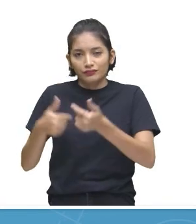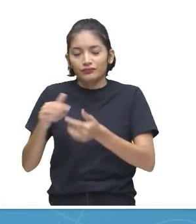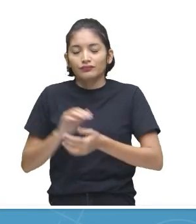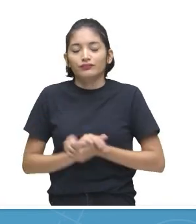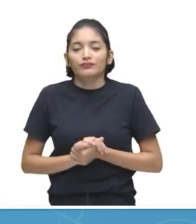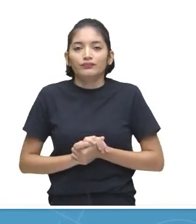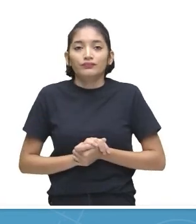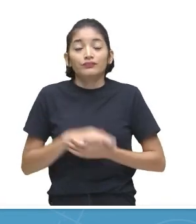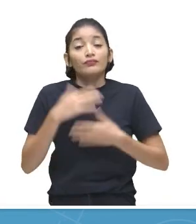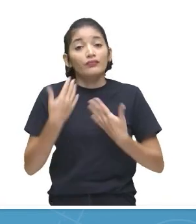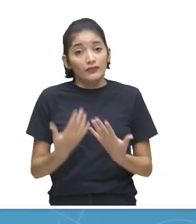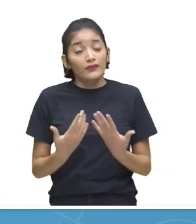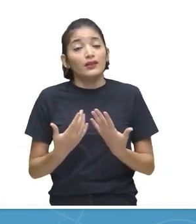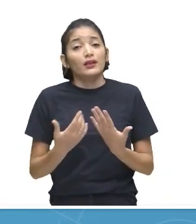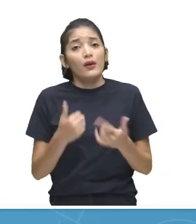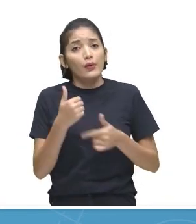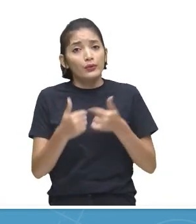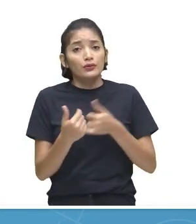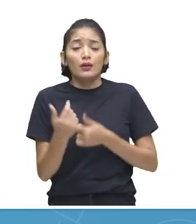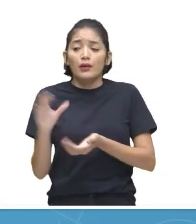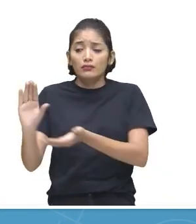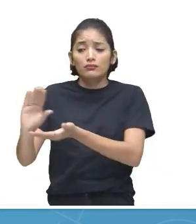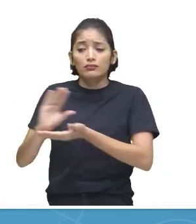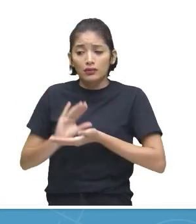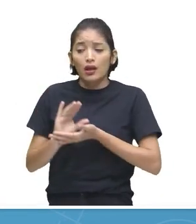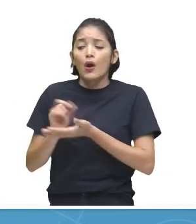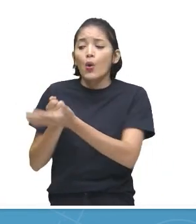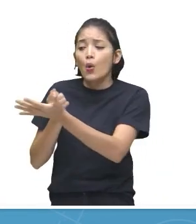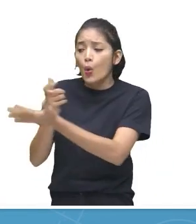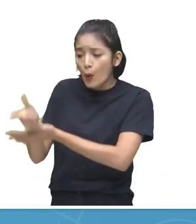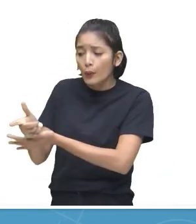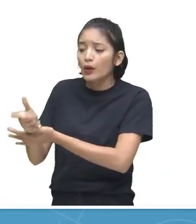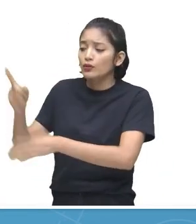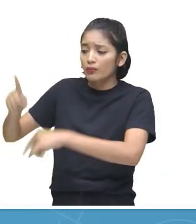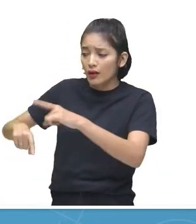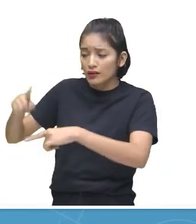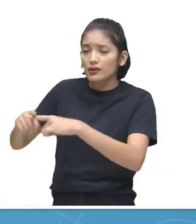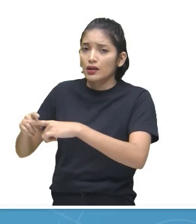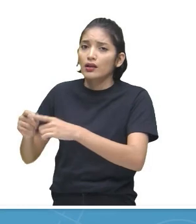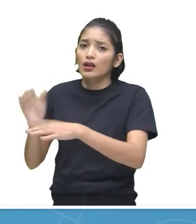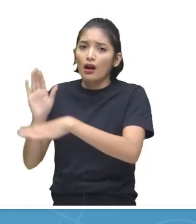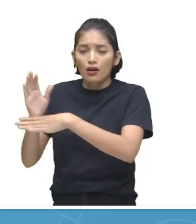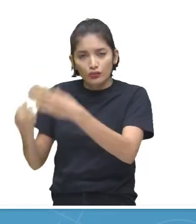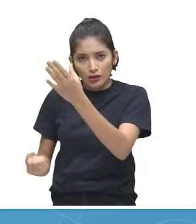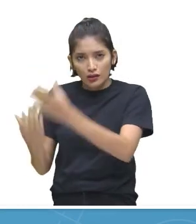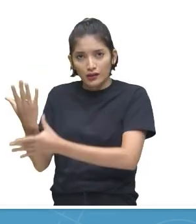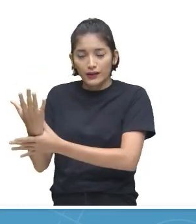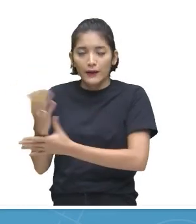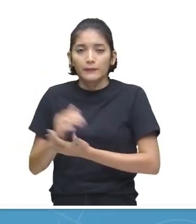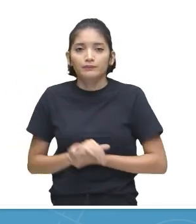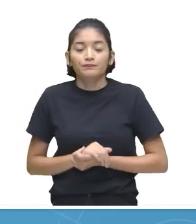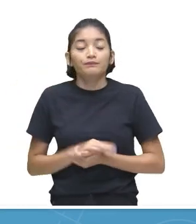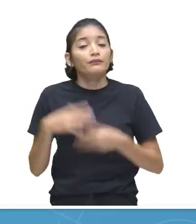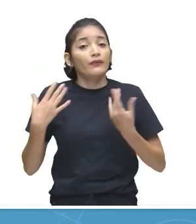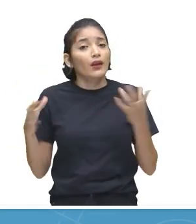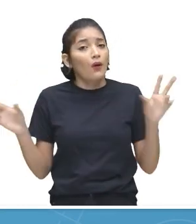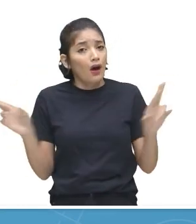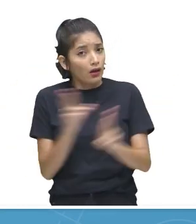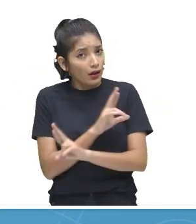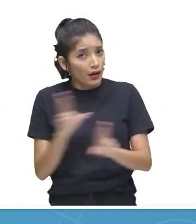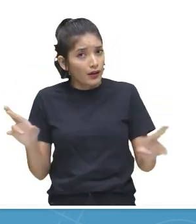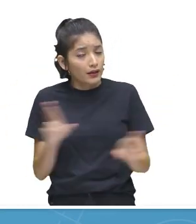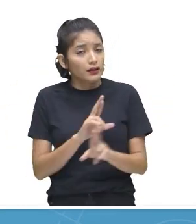o trabalhador gasta parte do seu salário consumindo os produtos que ajudou no processo de produção. Então, essa relação aí é